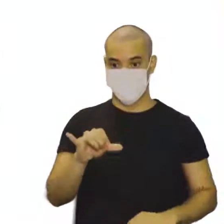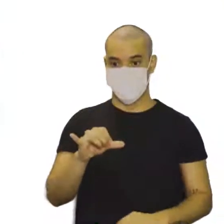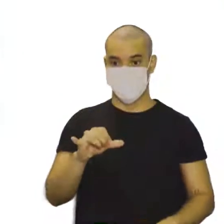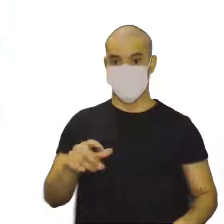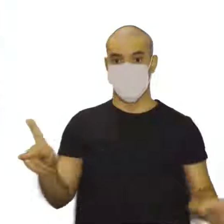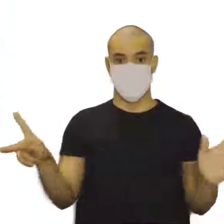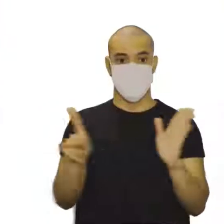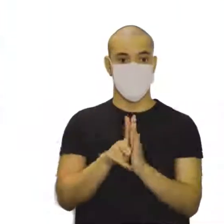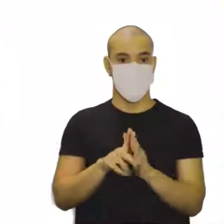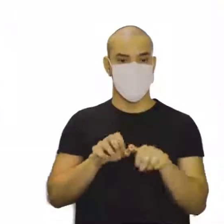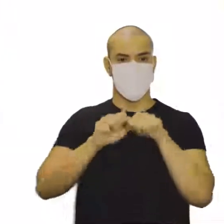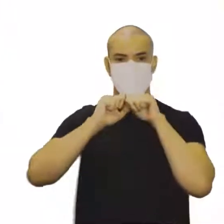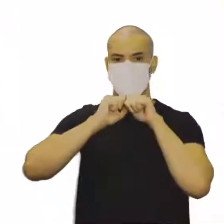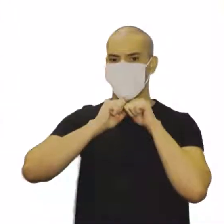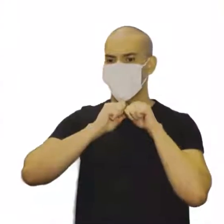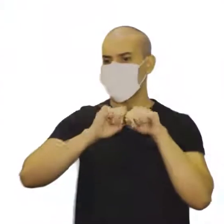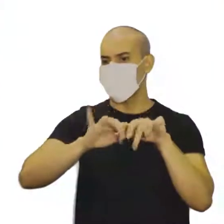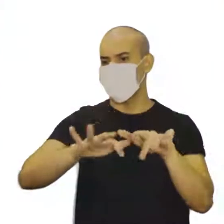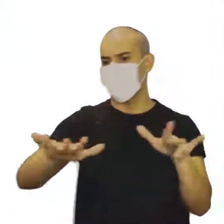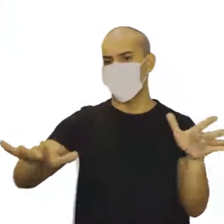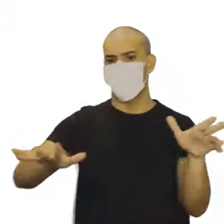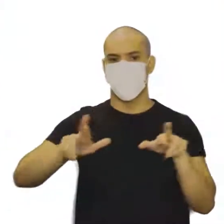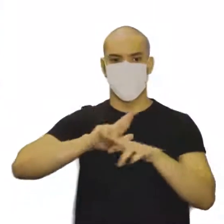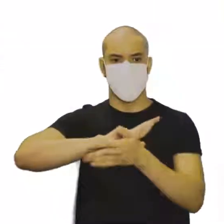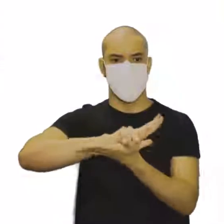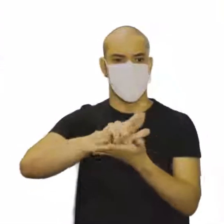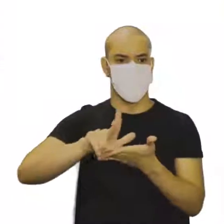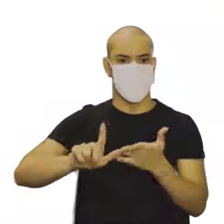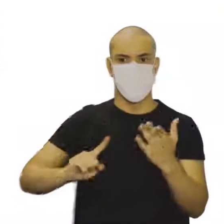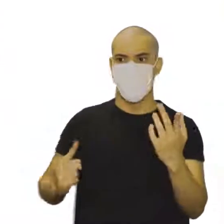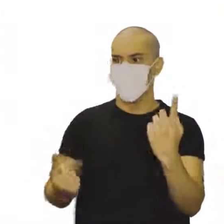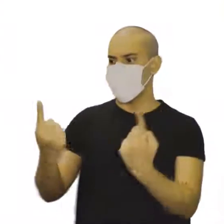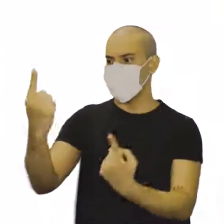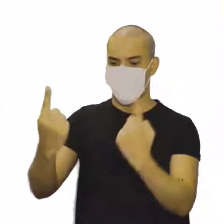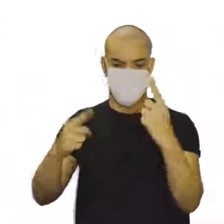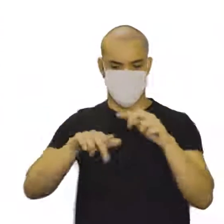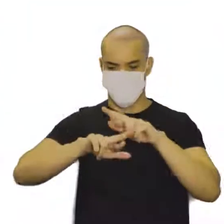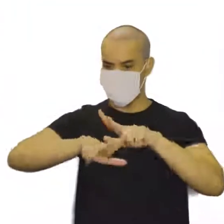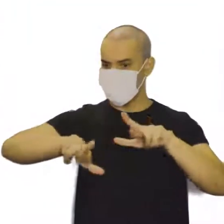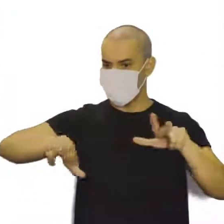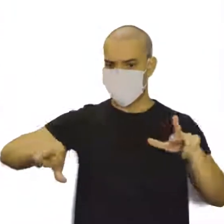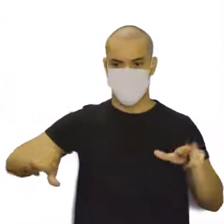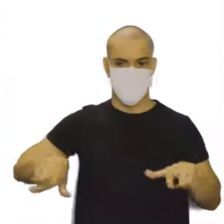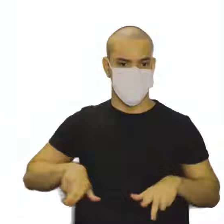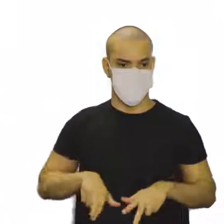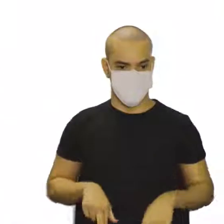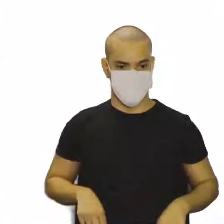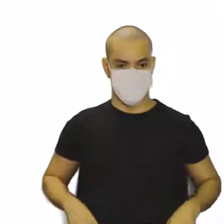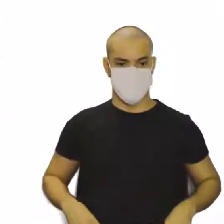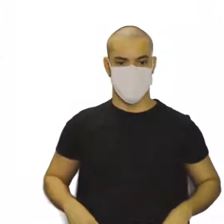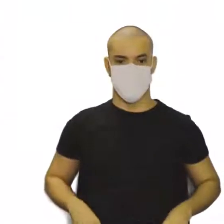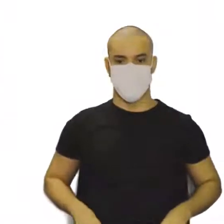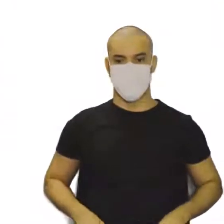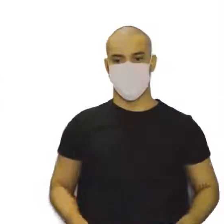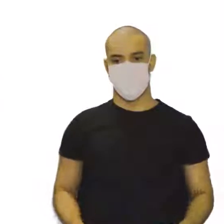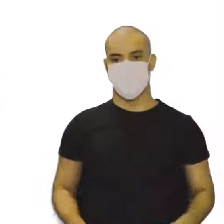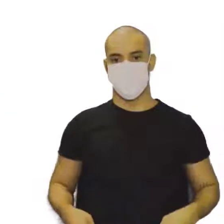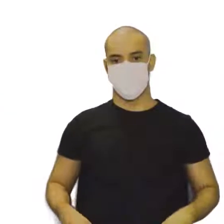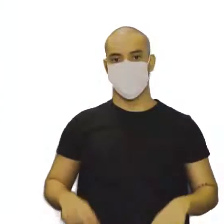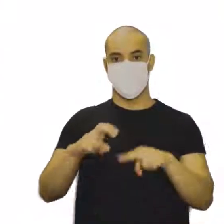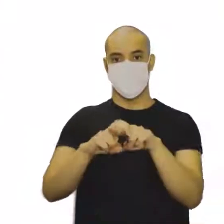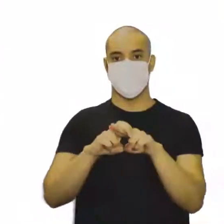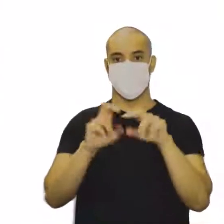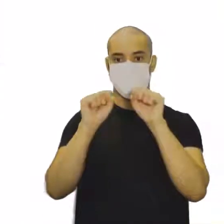uma multiplicidade de pontos para diversas aplicações. Tal sistema